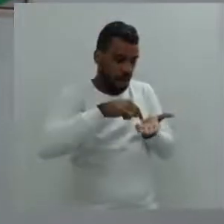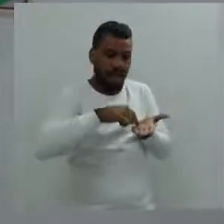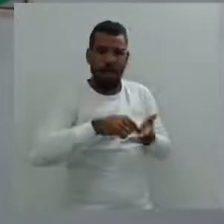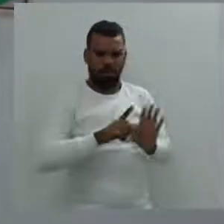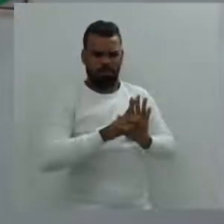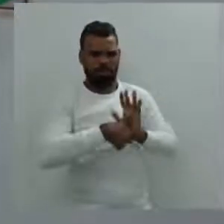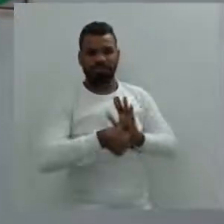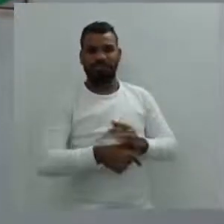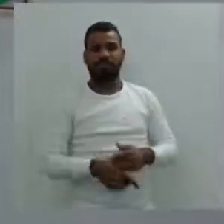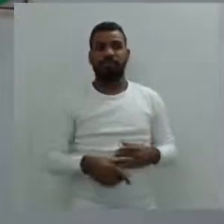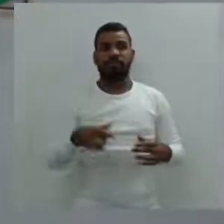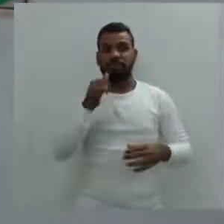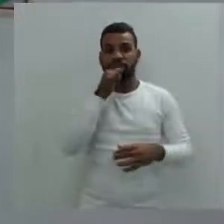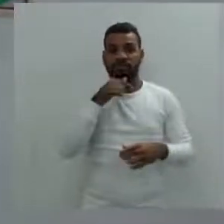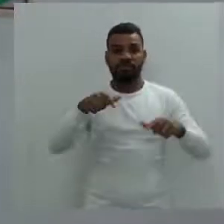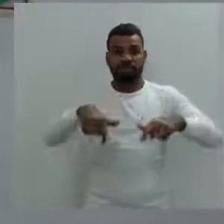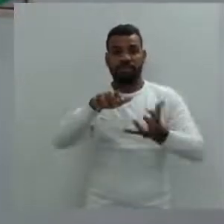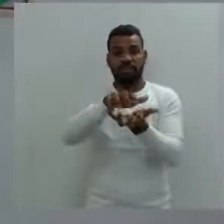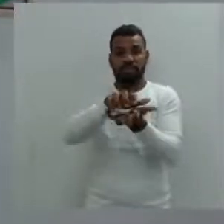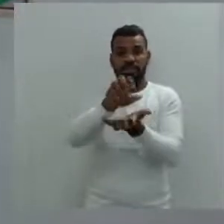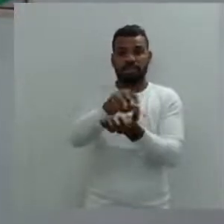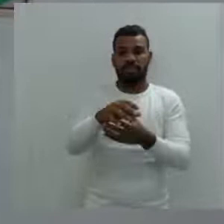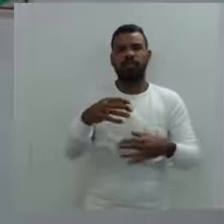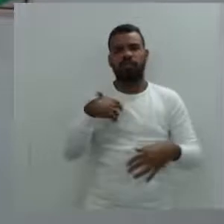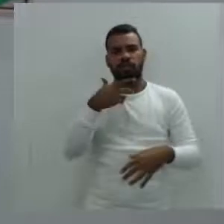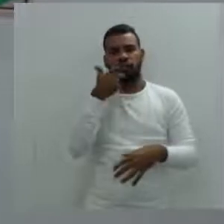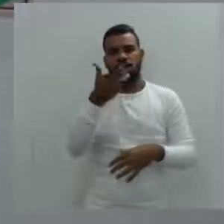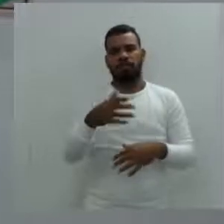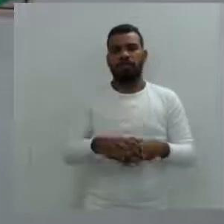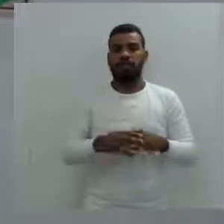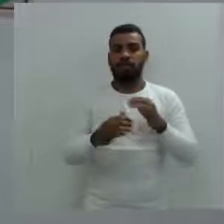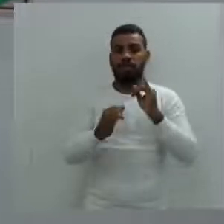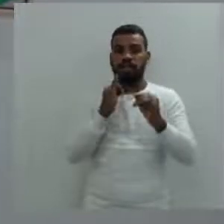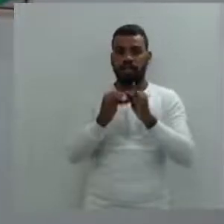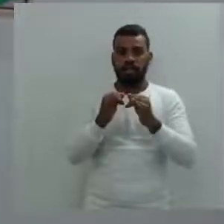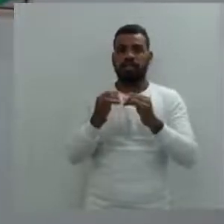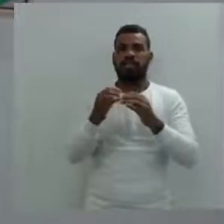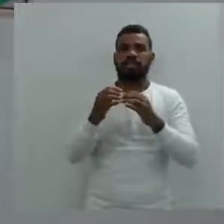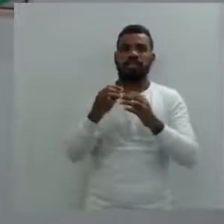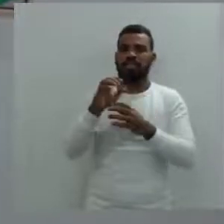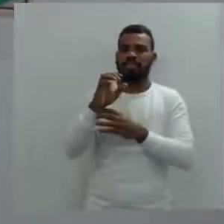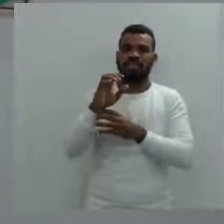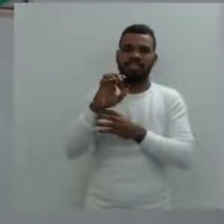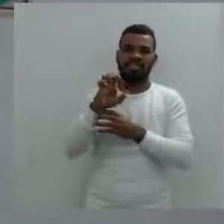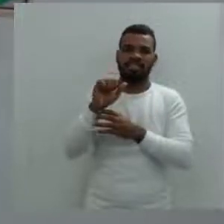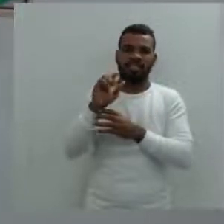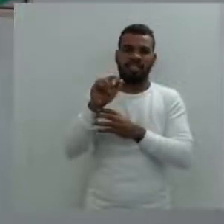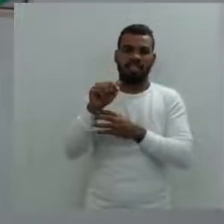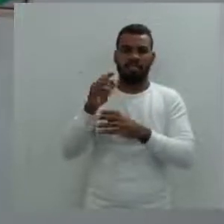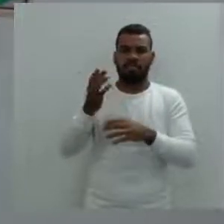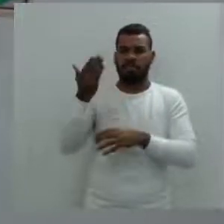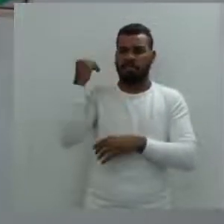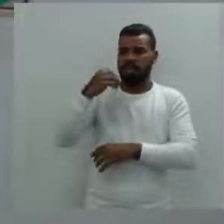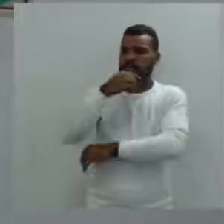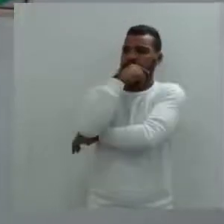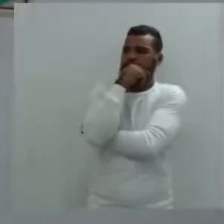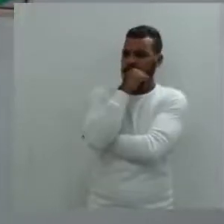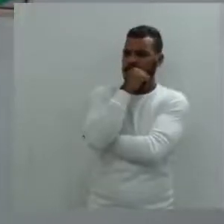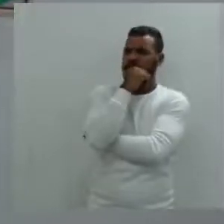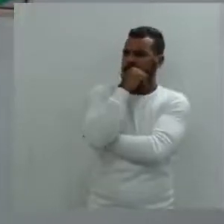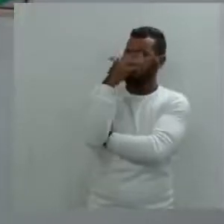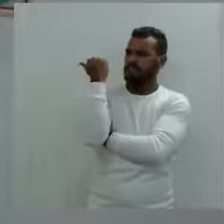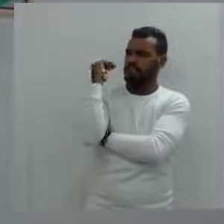do estúdio aqui que está comigo aqui do Duca, que é como eu falei, né? A internet de escada, várias outras coisas que a gente olha assim, meu Deus, como